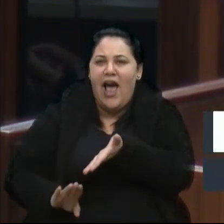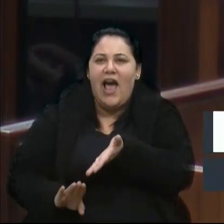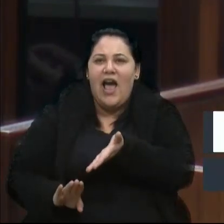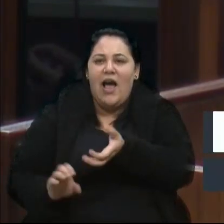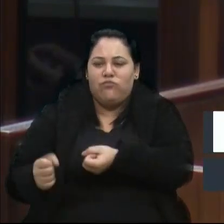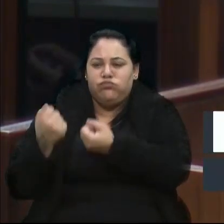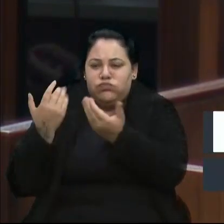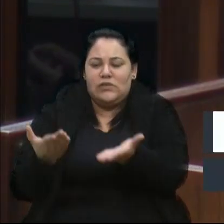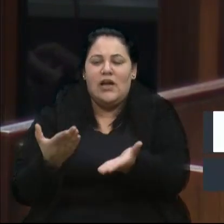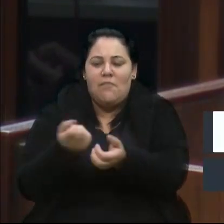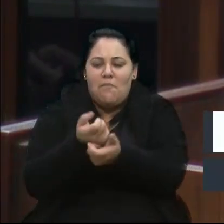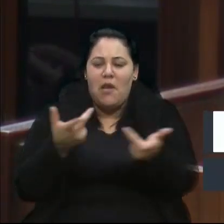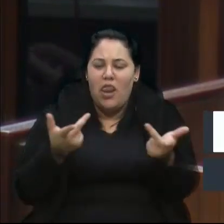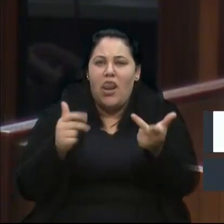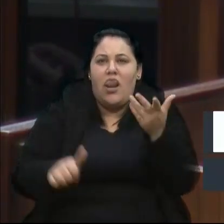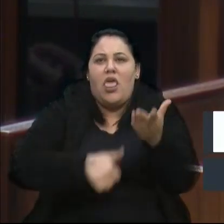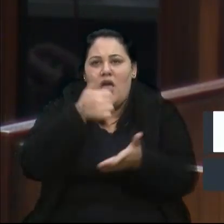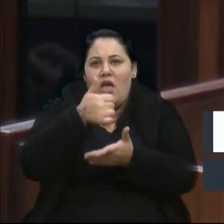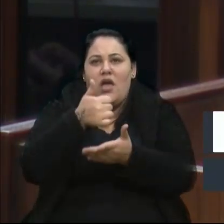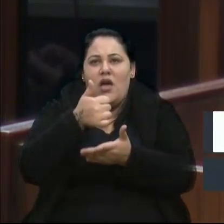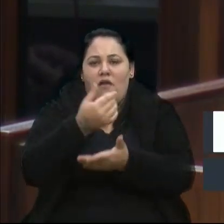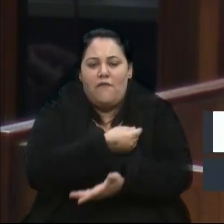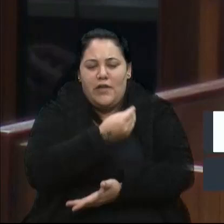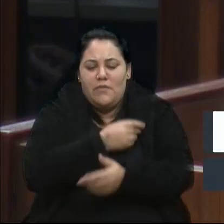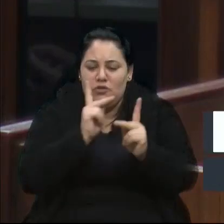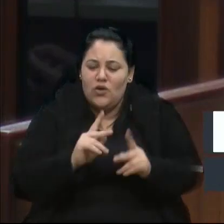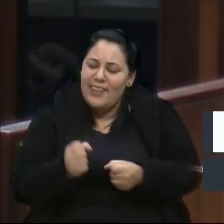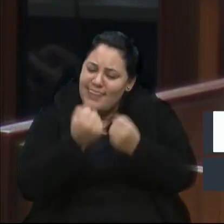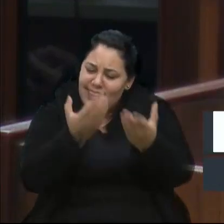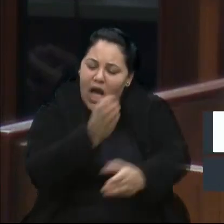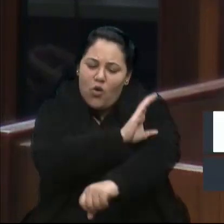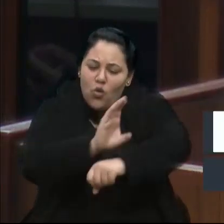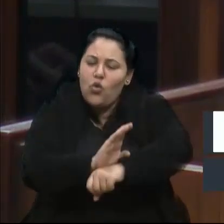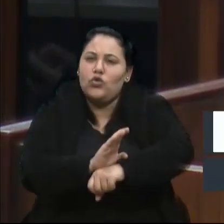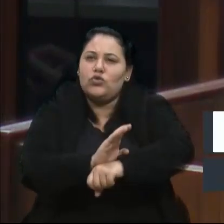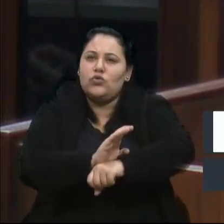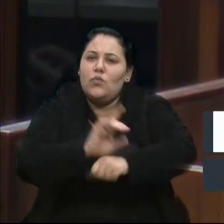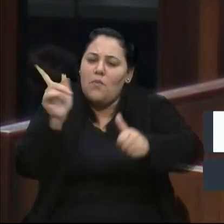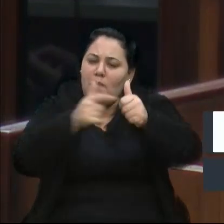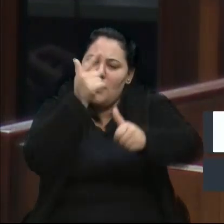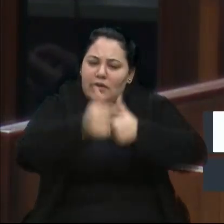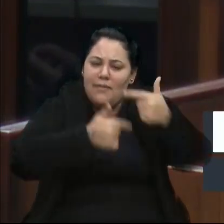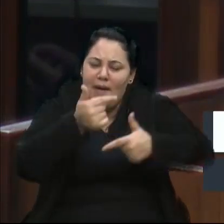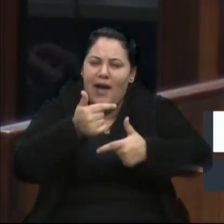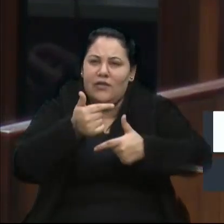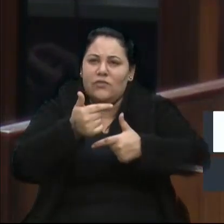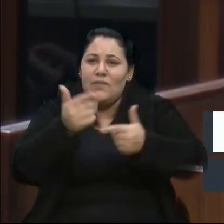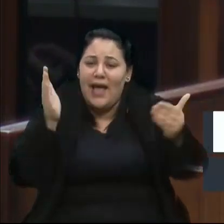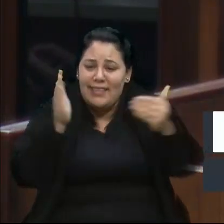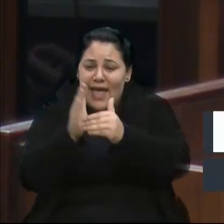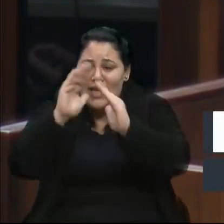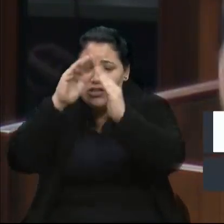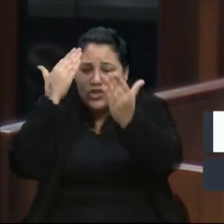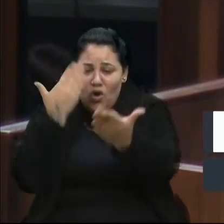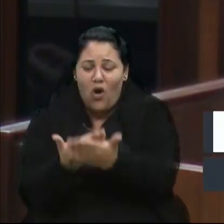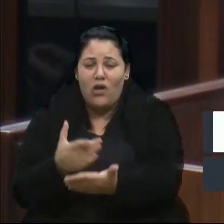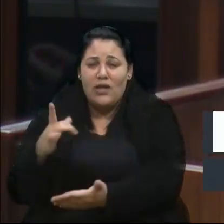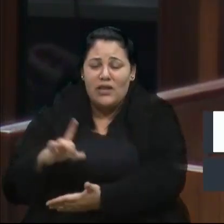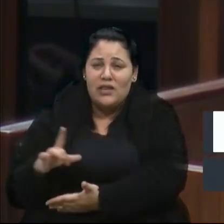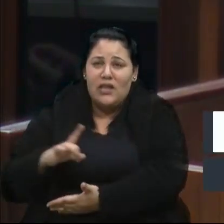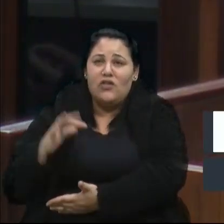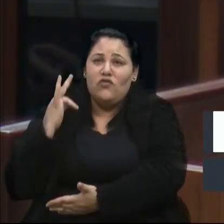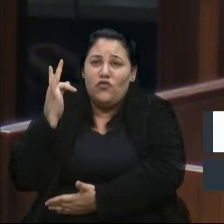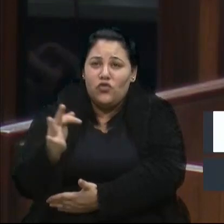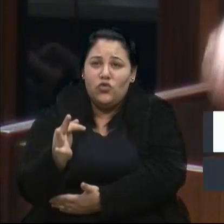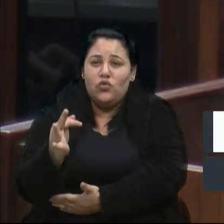de vida para as pessoas, qualificar elas para o primeiro emprego, para ir para a escola e para terem condições. E o porquê que